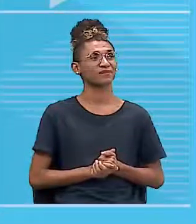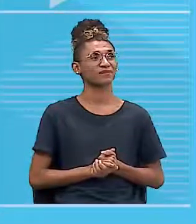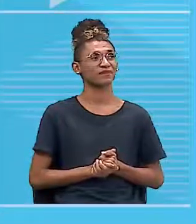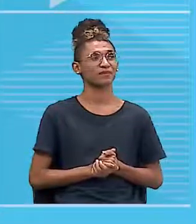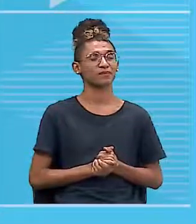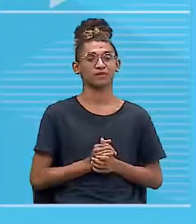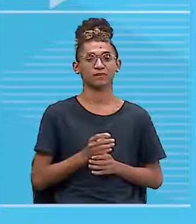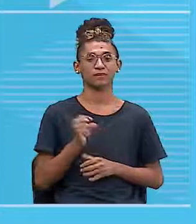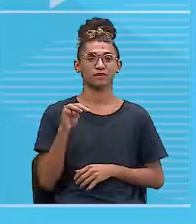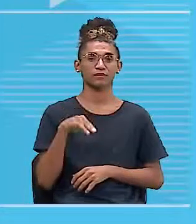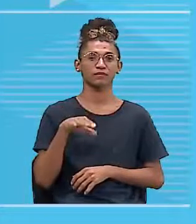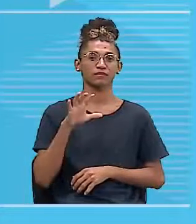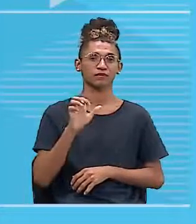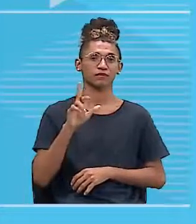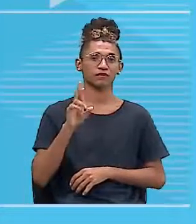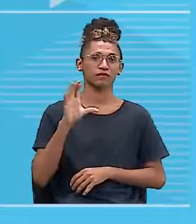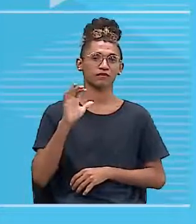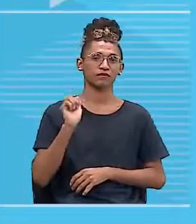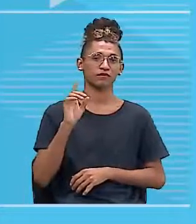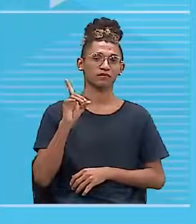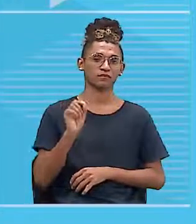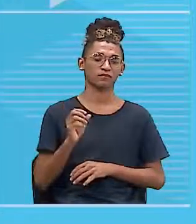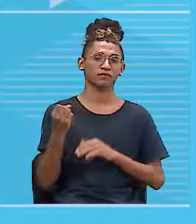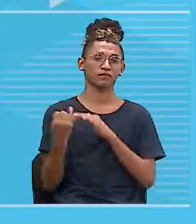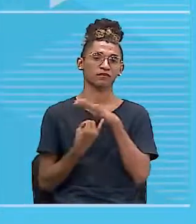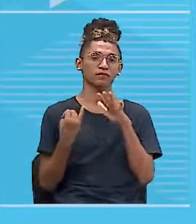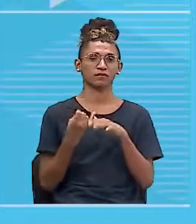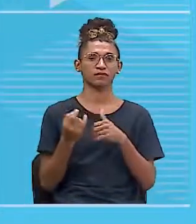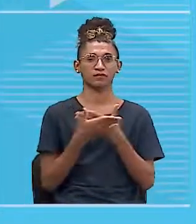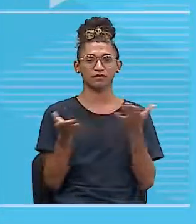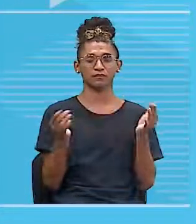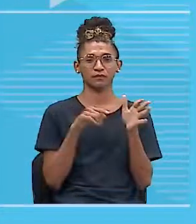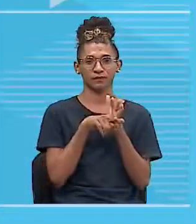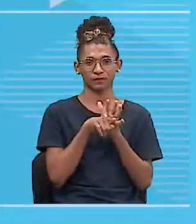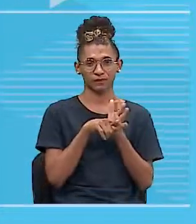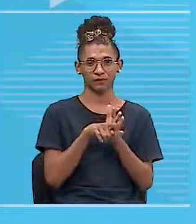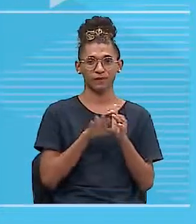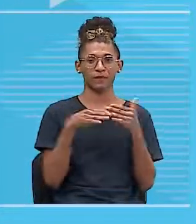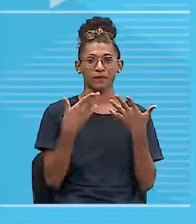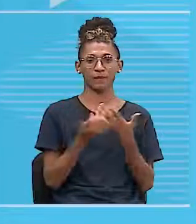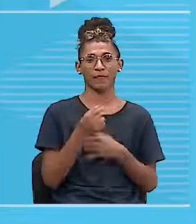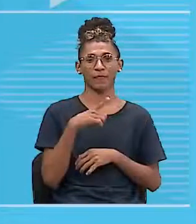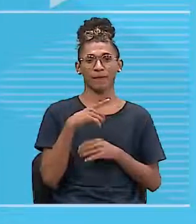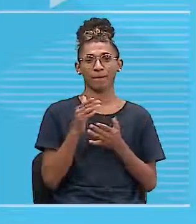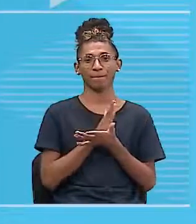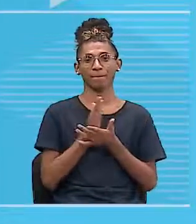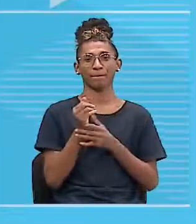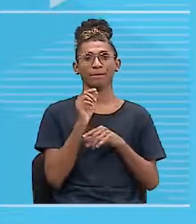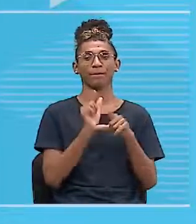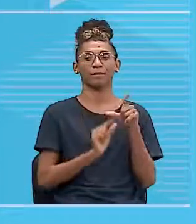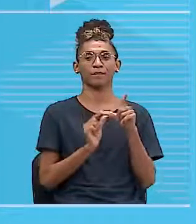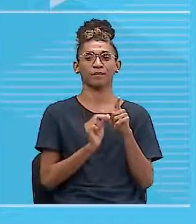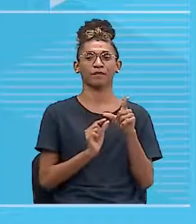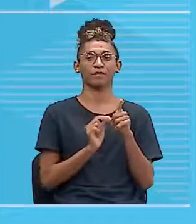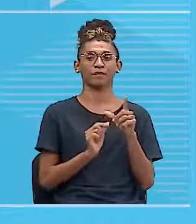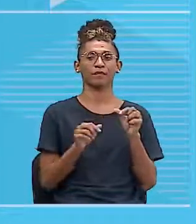voltando O que é mercado informal vocês vão pesquisar para mim aí nós temos as legendas assalariadas sem